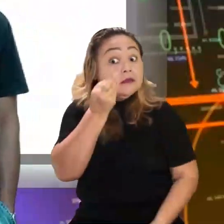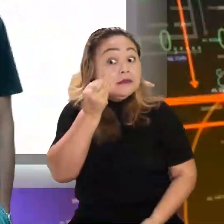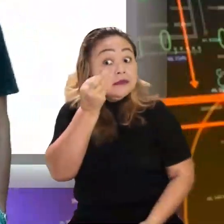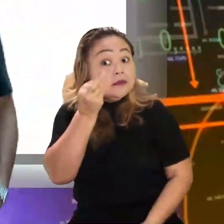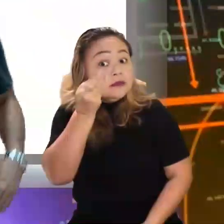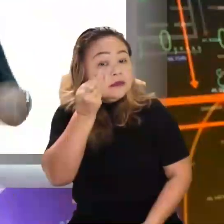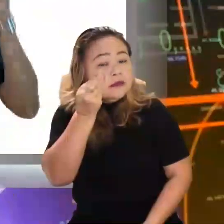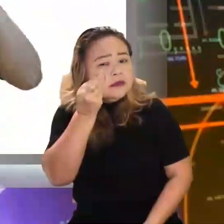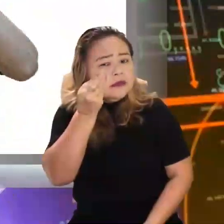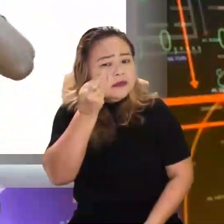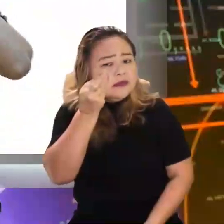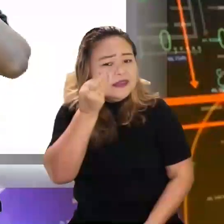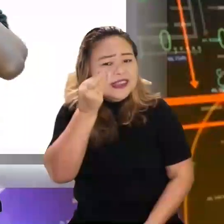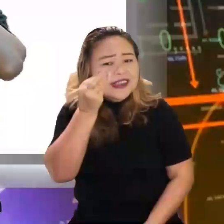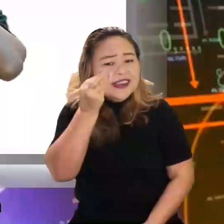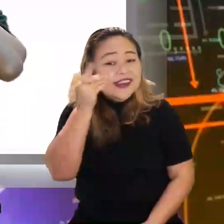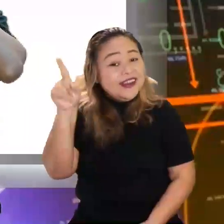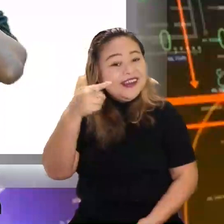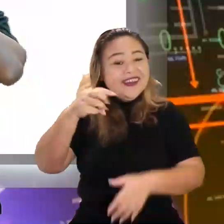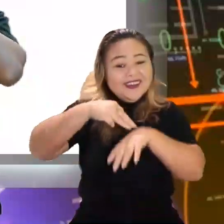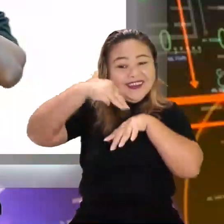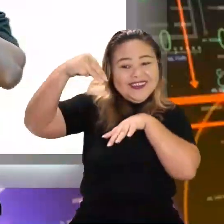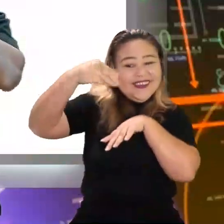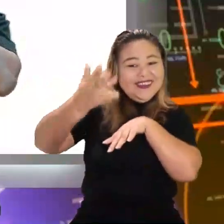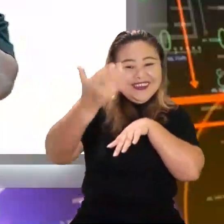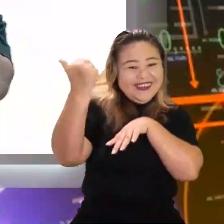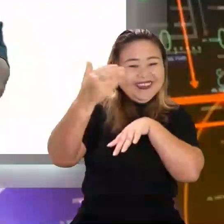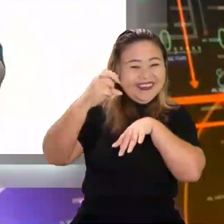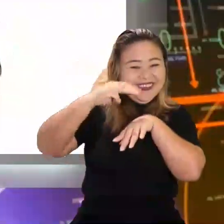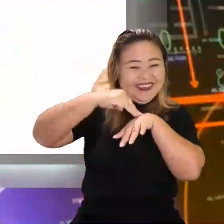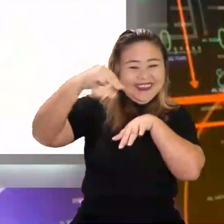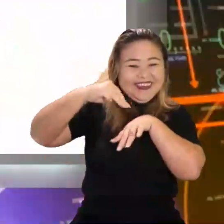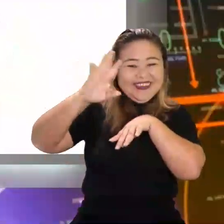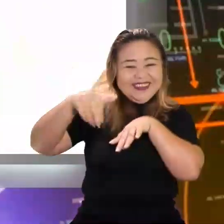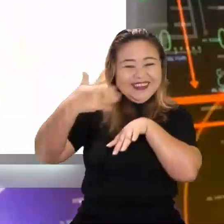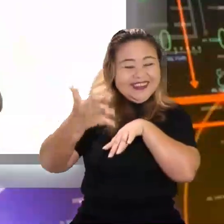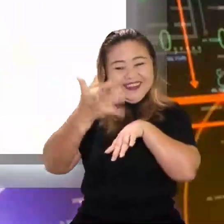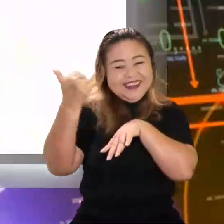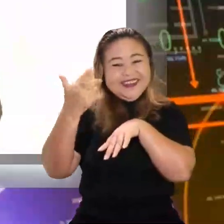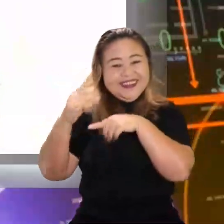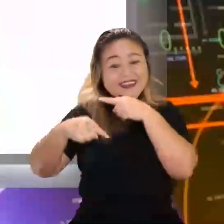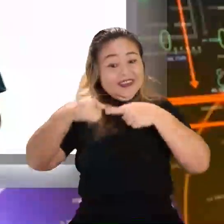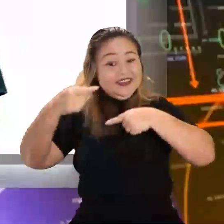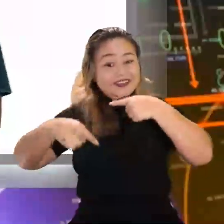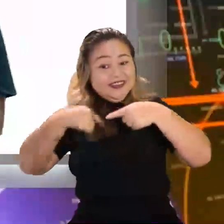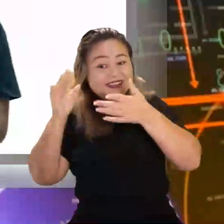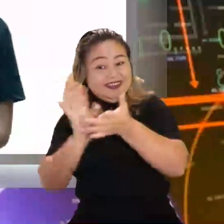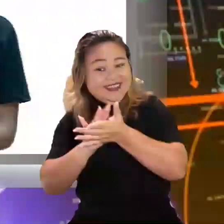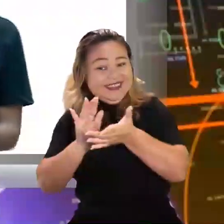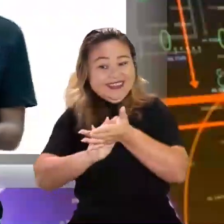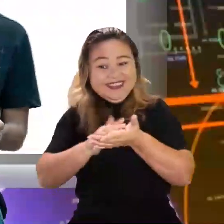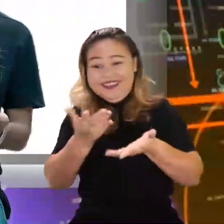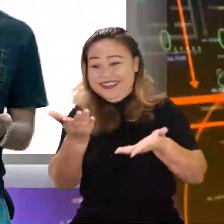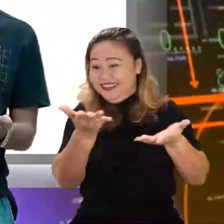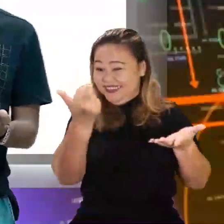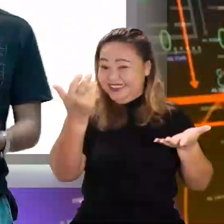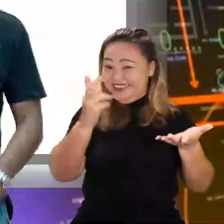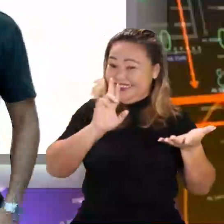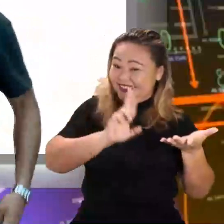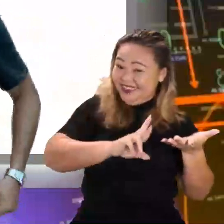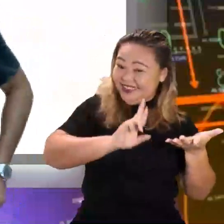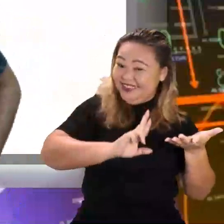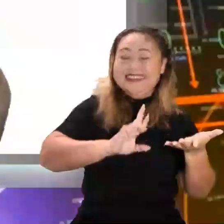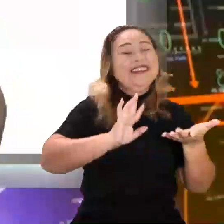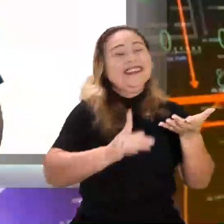experimentar? Tá fazendo mestrado, bora. Desenrola aí, desenrola, bate e